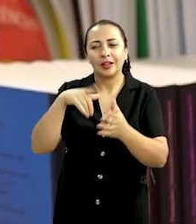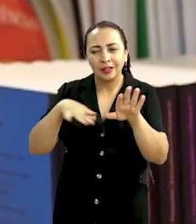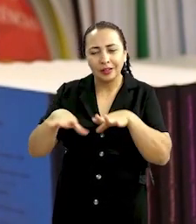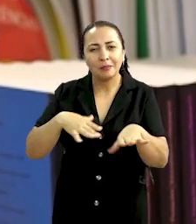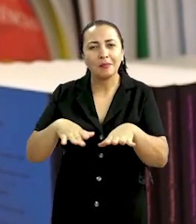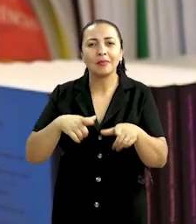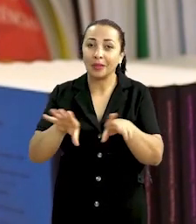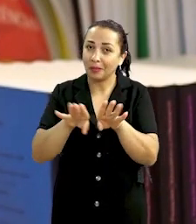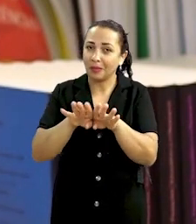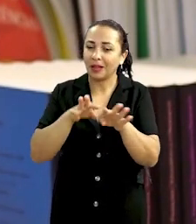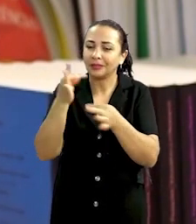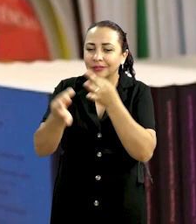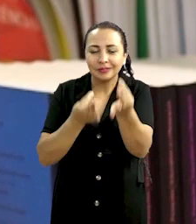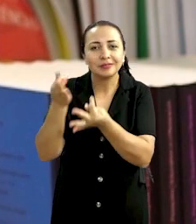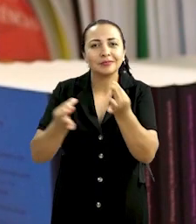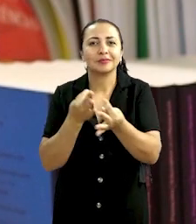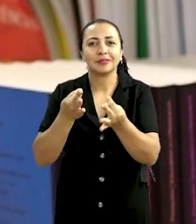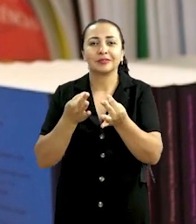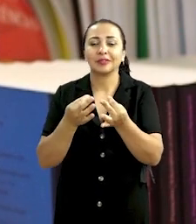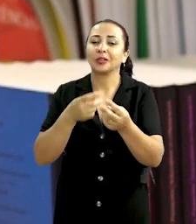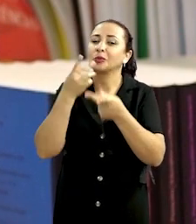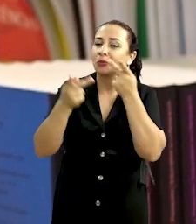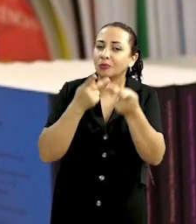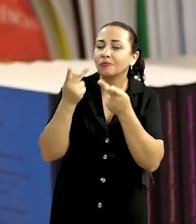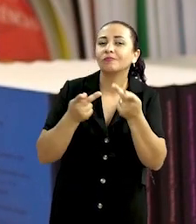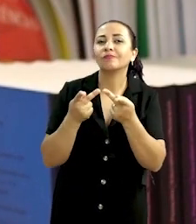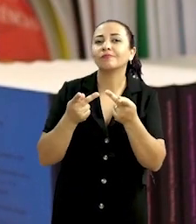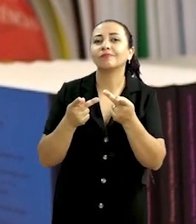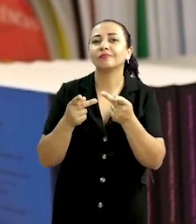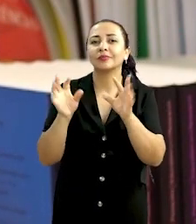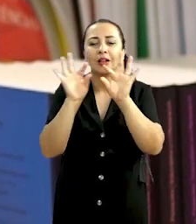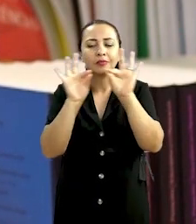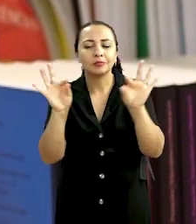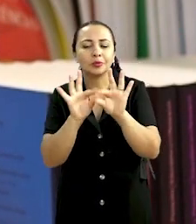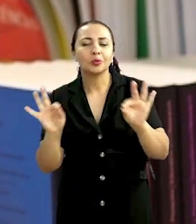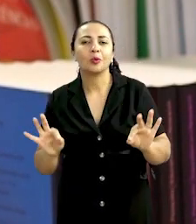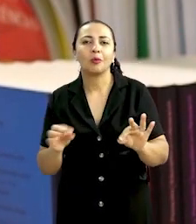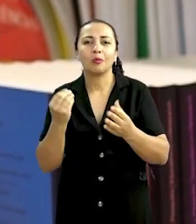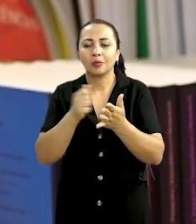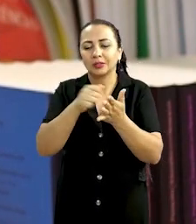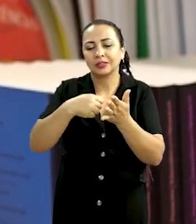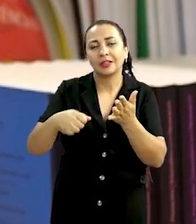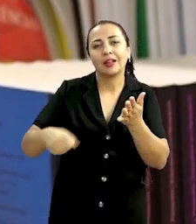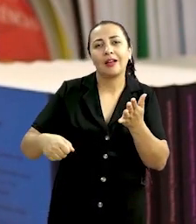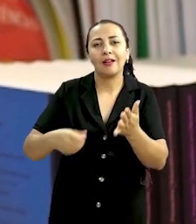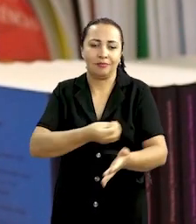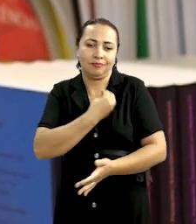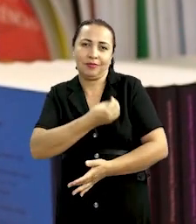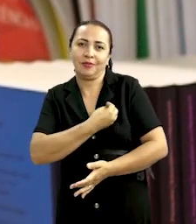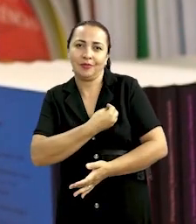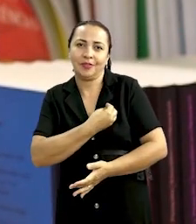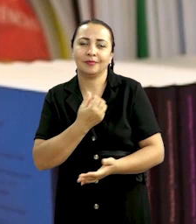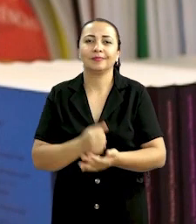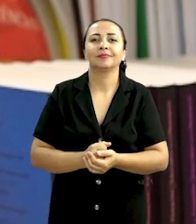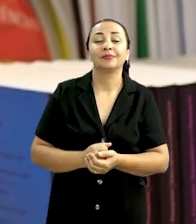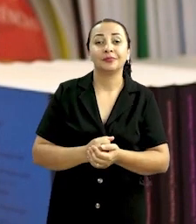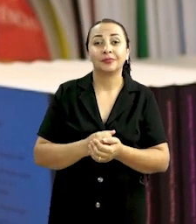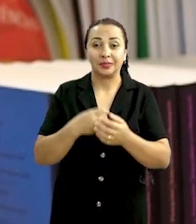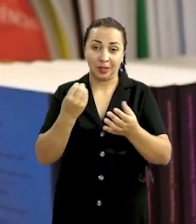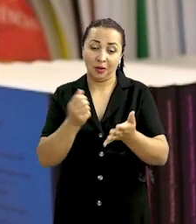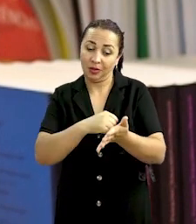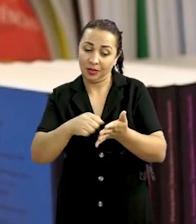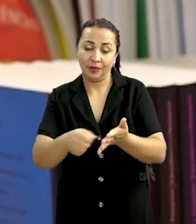literatura, também abordar os aspectos da narrativa que ela denominou como escrevivência. Essa